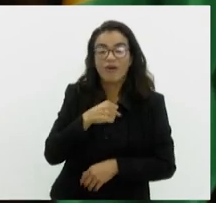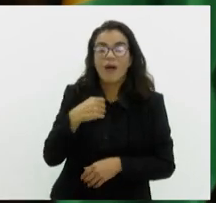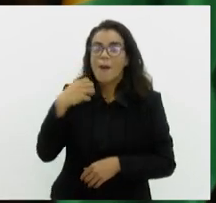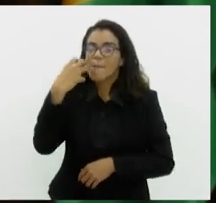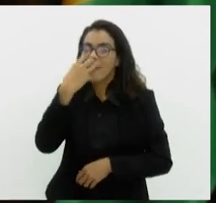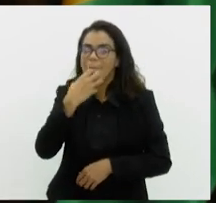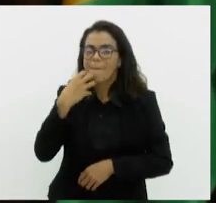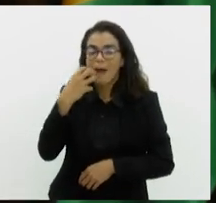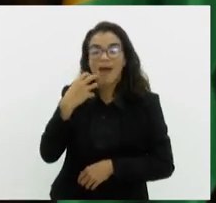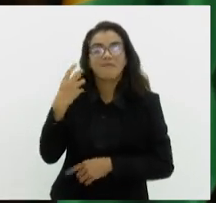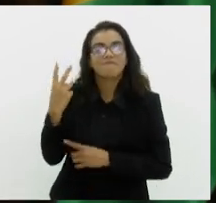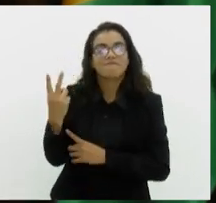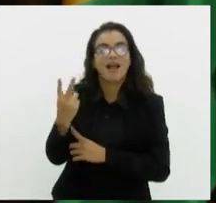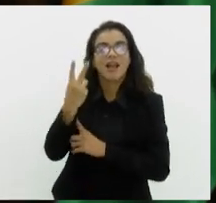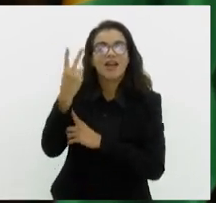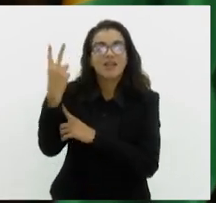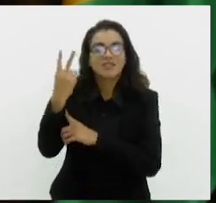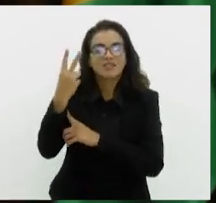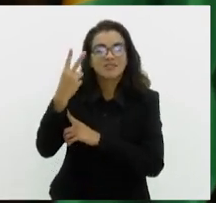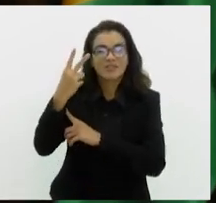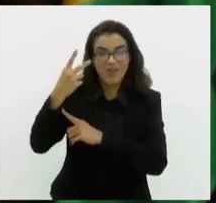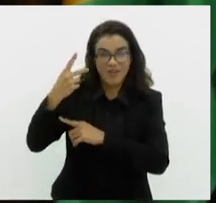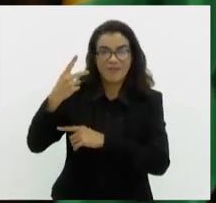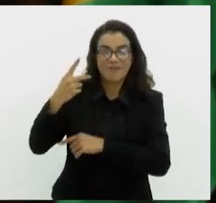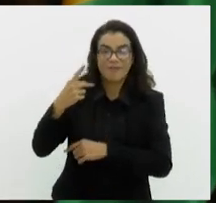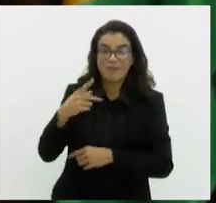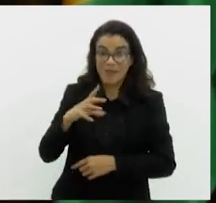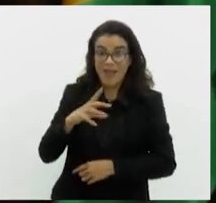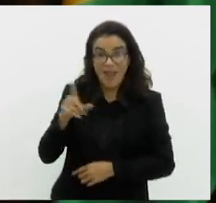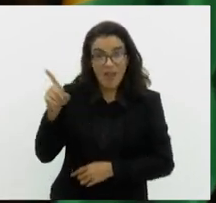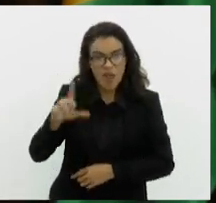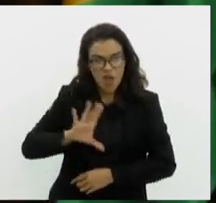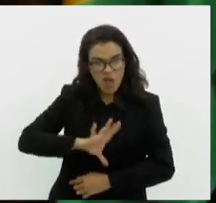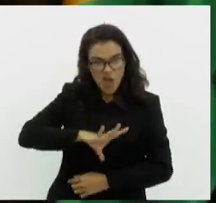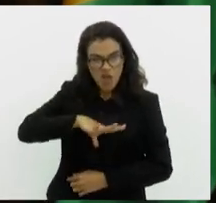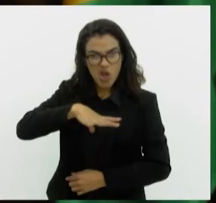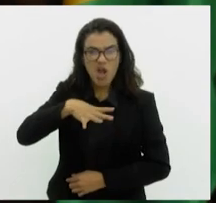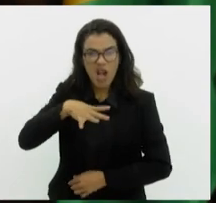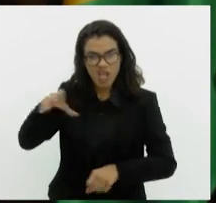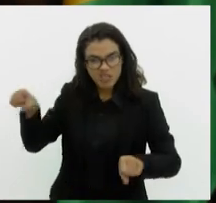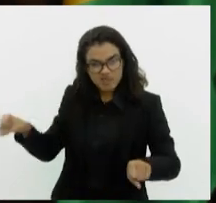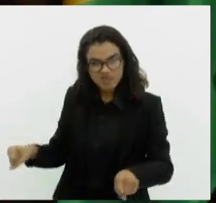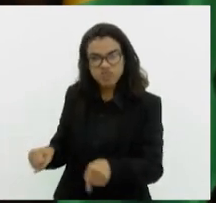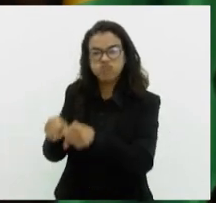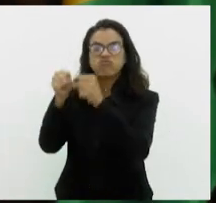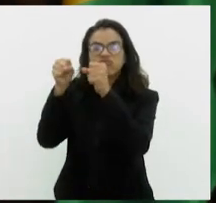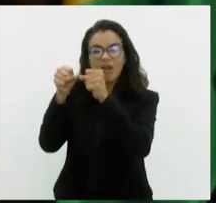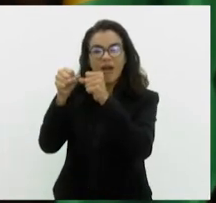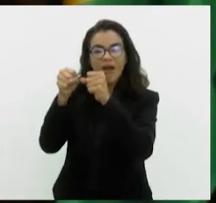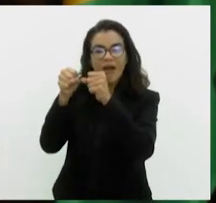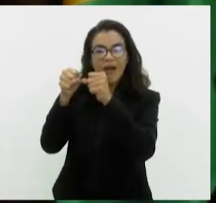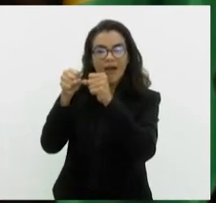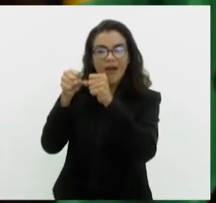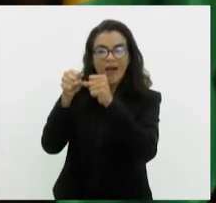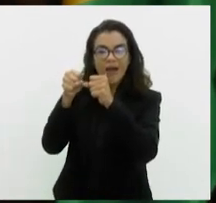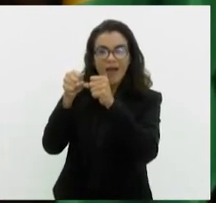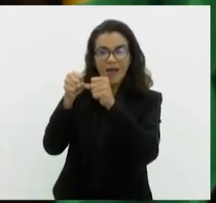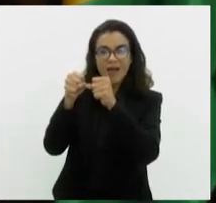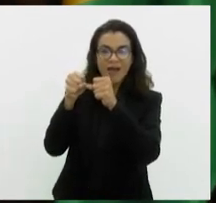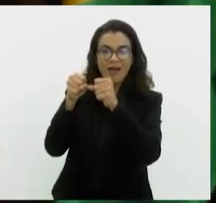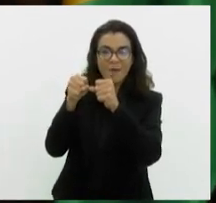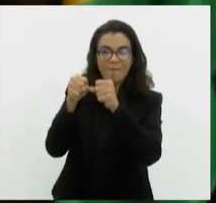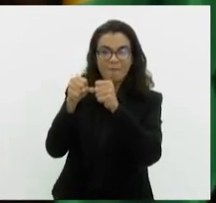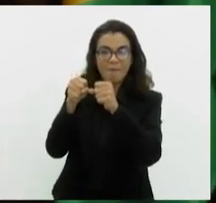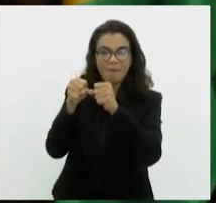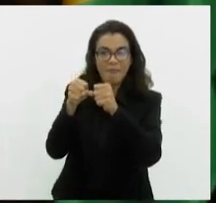de valorizar essa sua origem. E teve coragem, inclusive, de romper até com